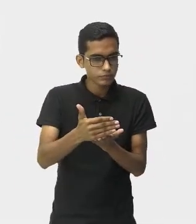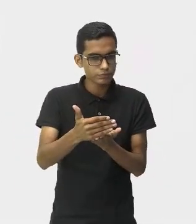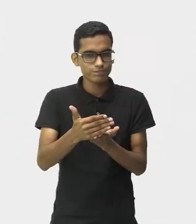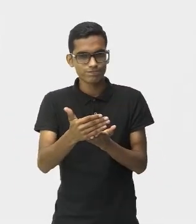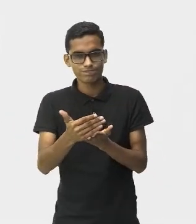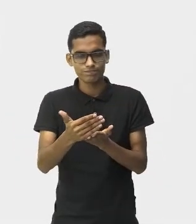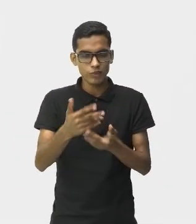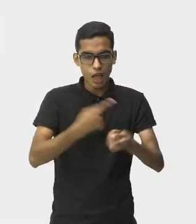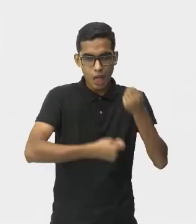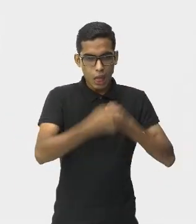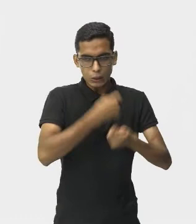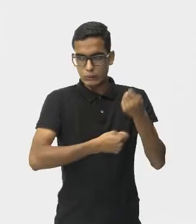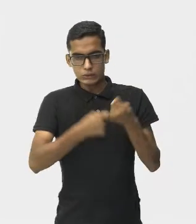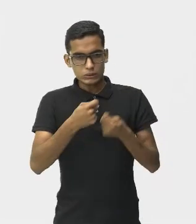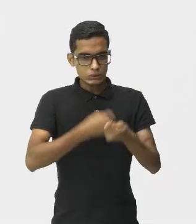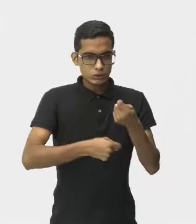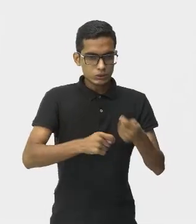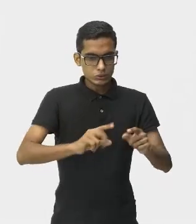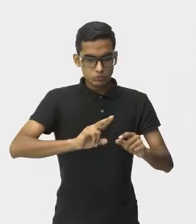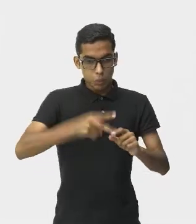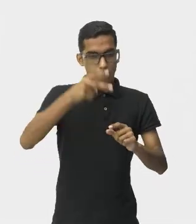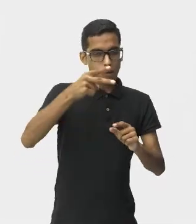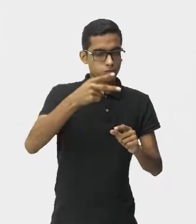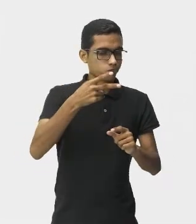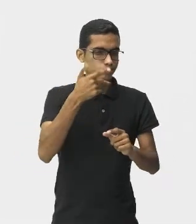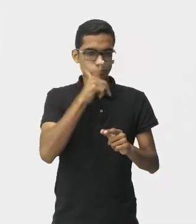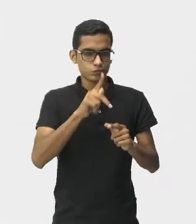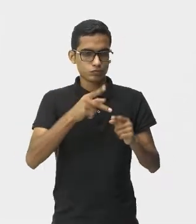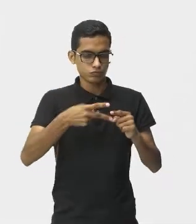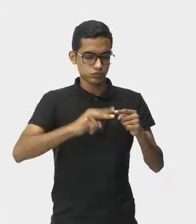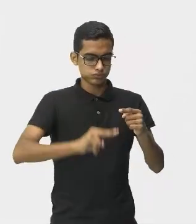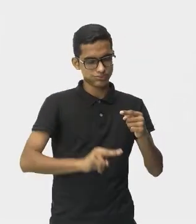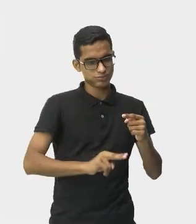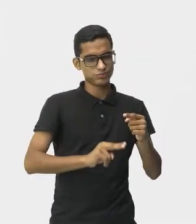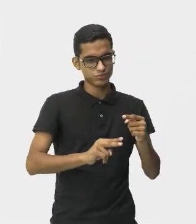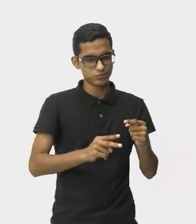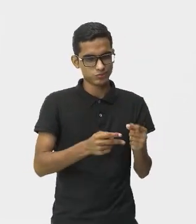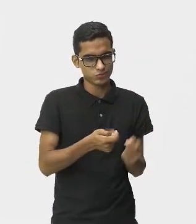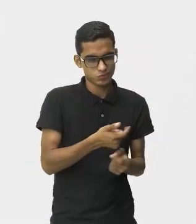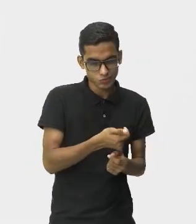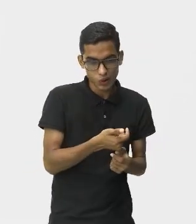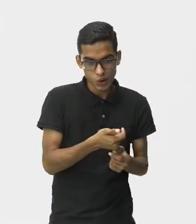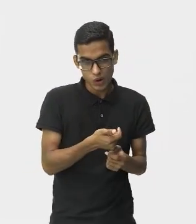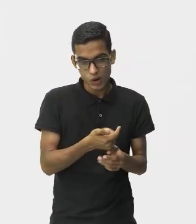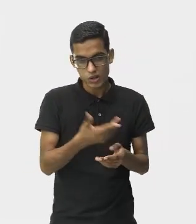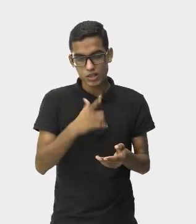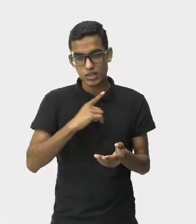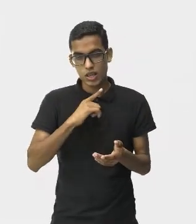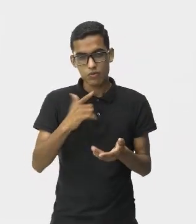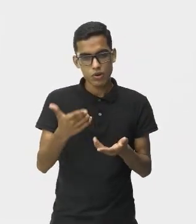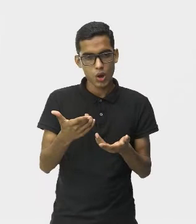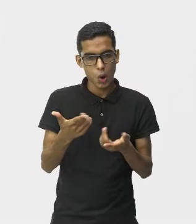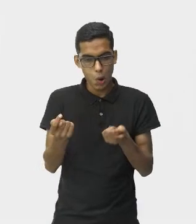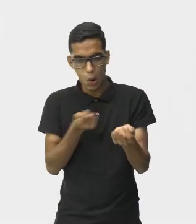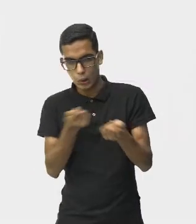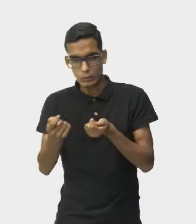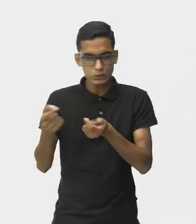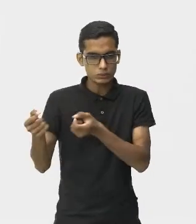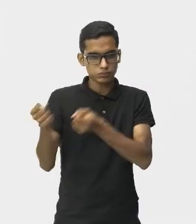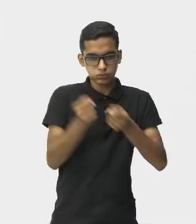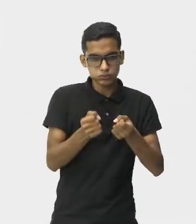se aqueceu, e essas práticas acabaram fazendo com que houvesse um chamado desequilíbrio nas várias vilas que já